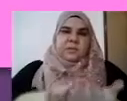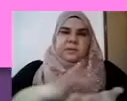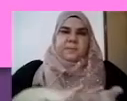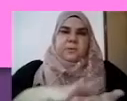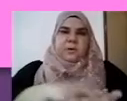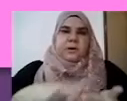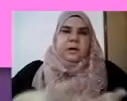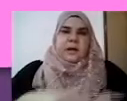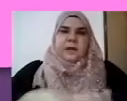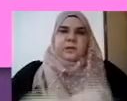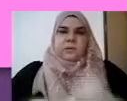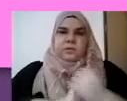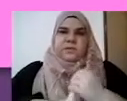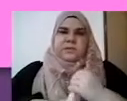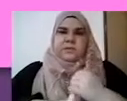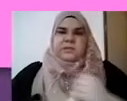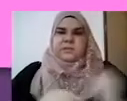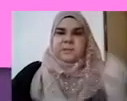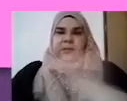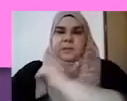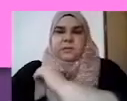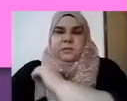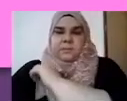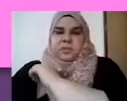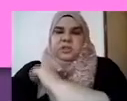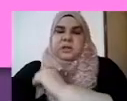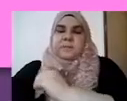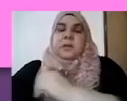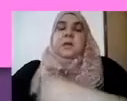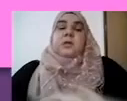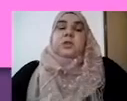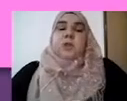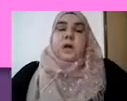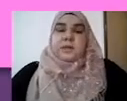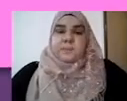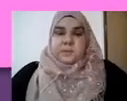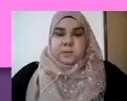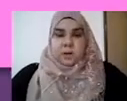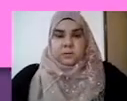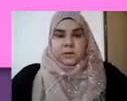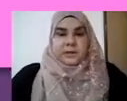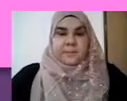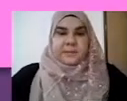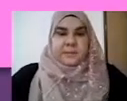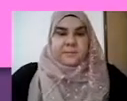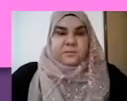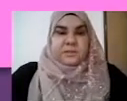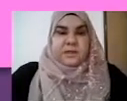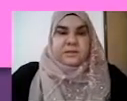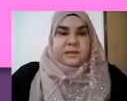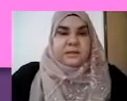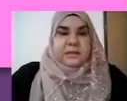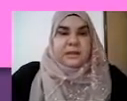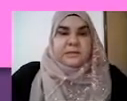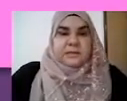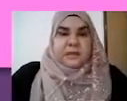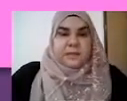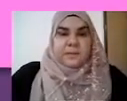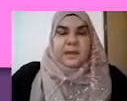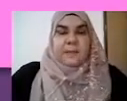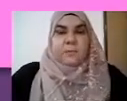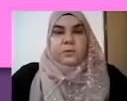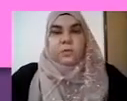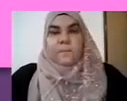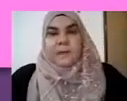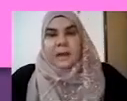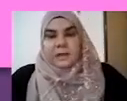poder sobrepor aí em todos. Façam esse experimento na apostila. Só que, pessoal, o que eu queria passar para vocês é que nem